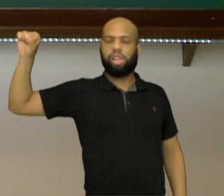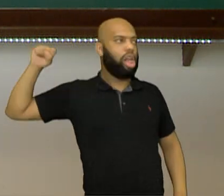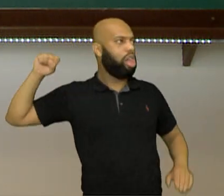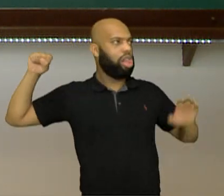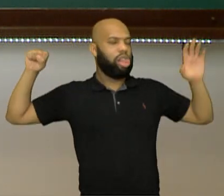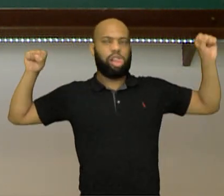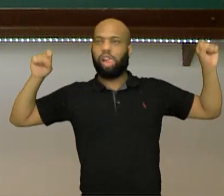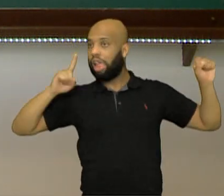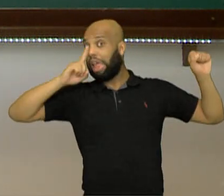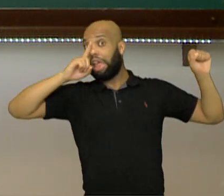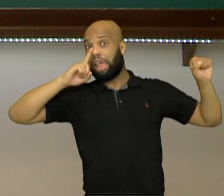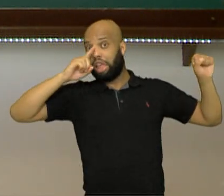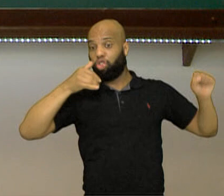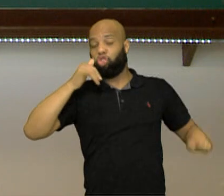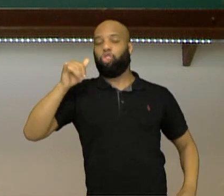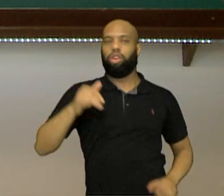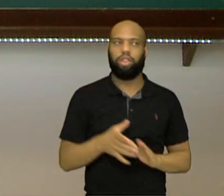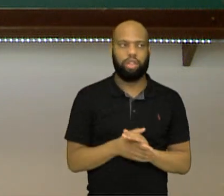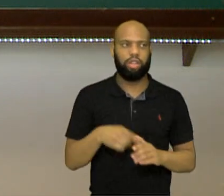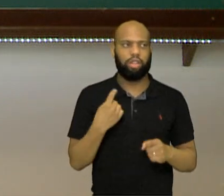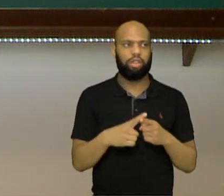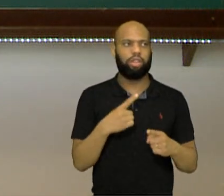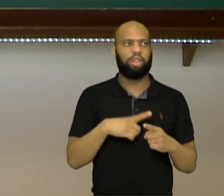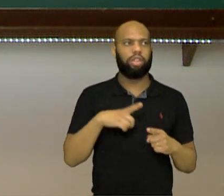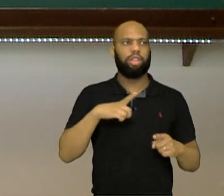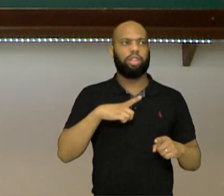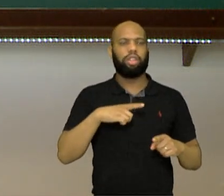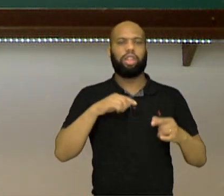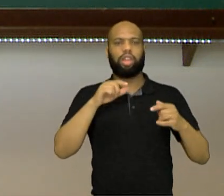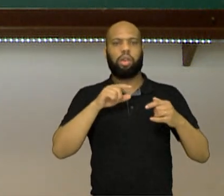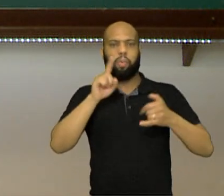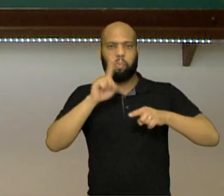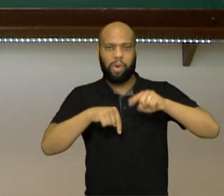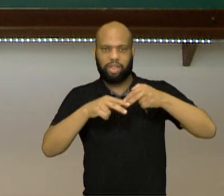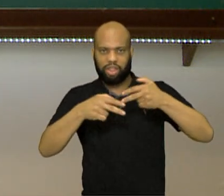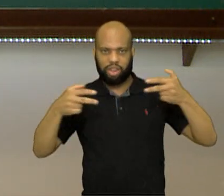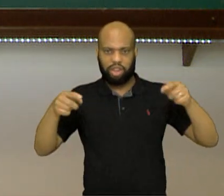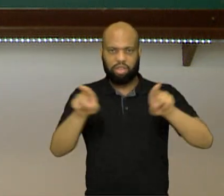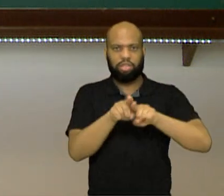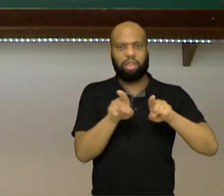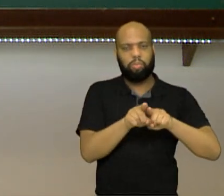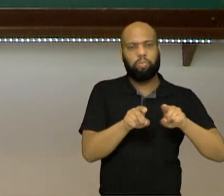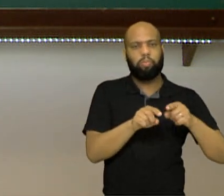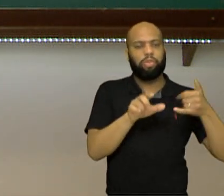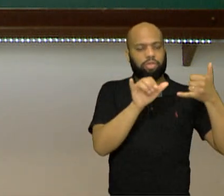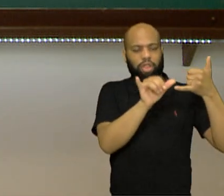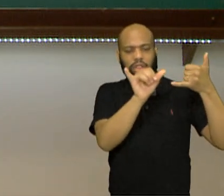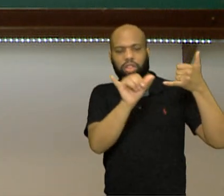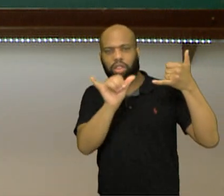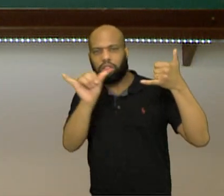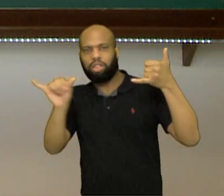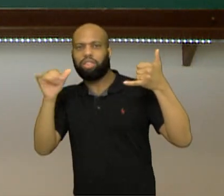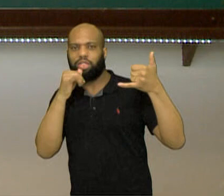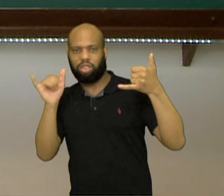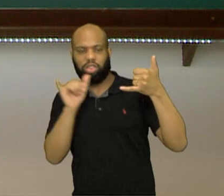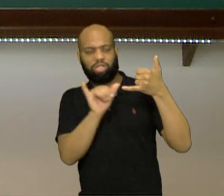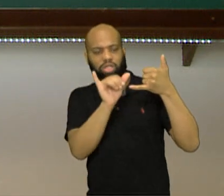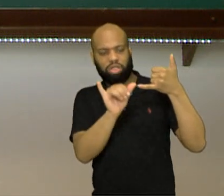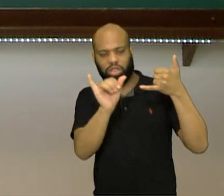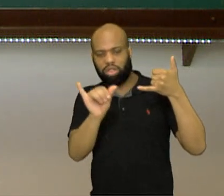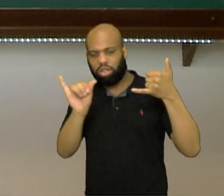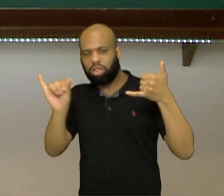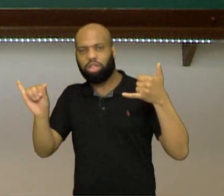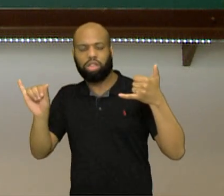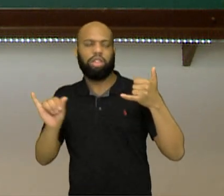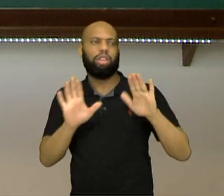risco de levar um choque. Isso porque o material que está conduzindo aqui a carga elétrica